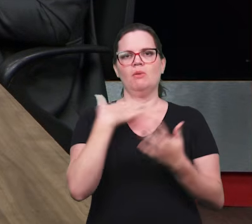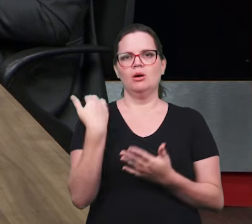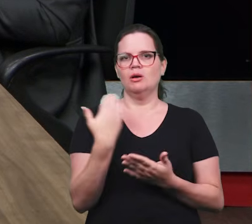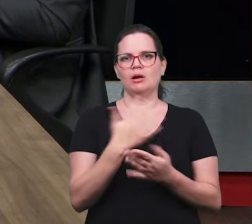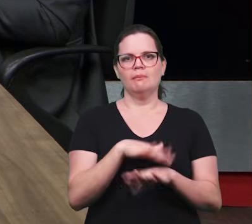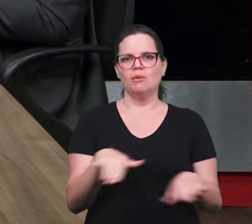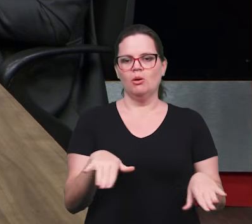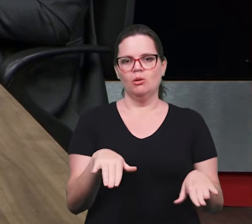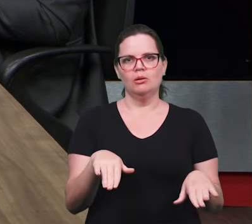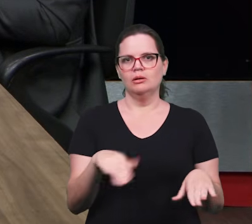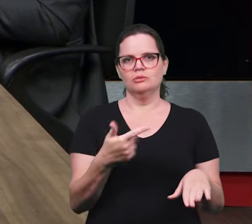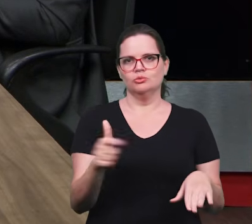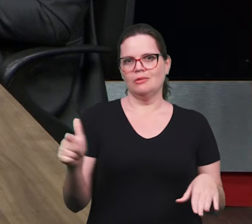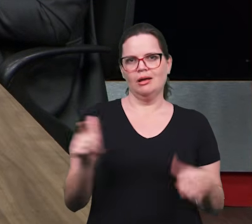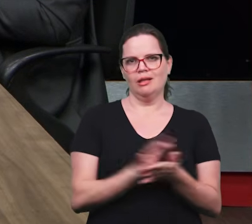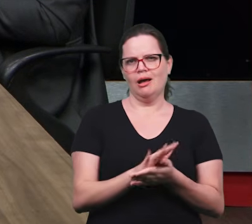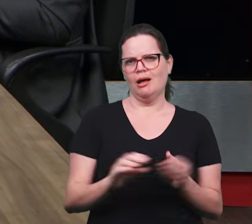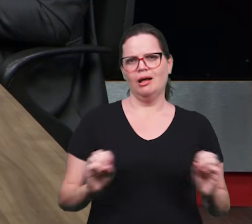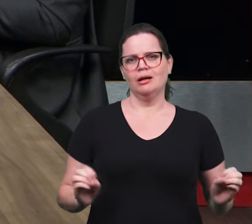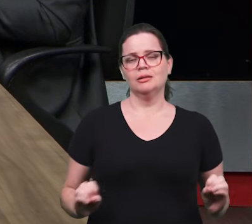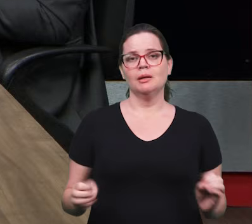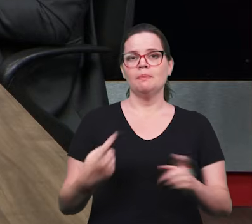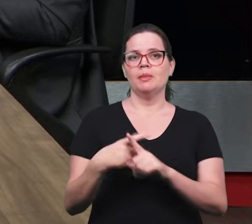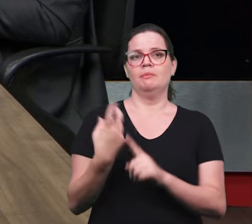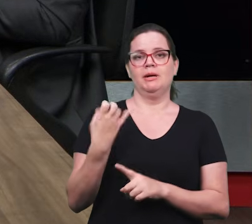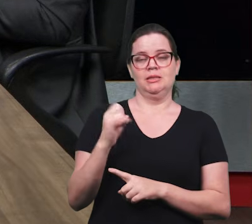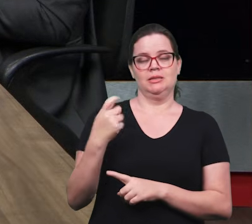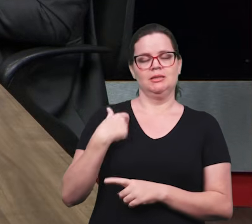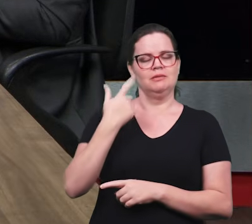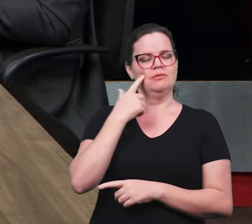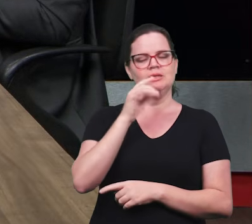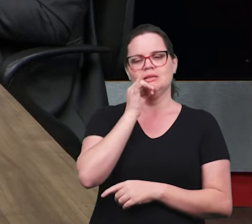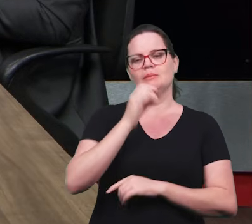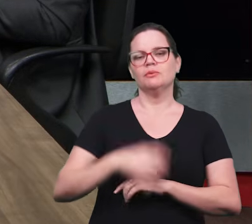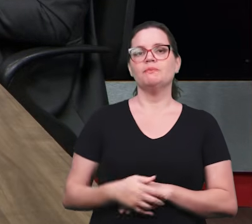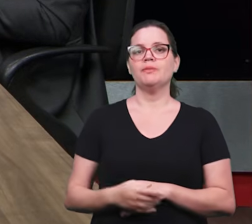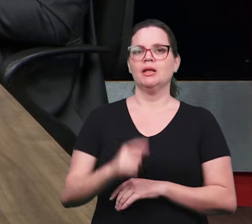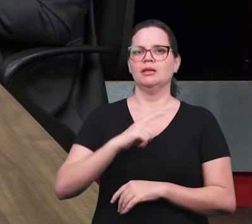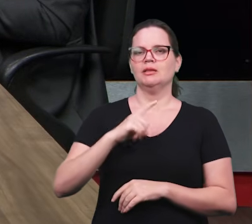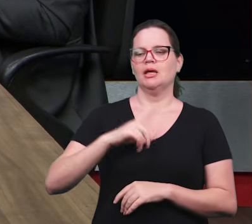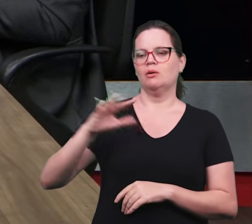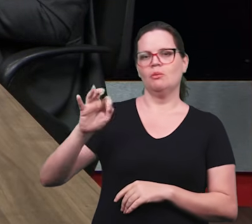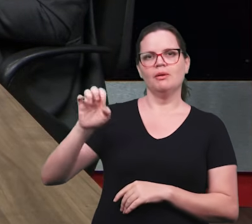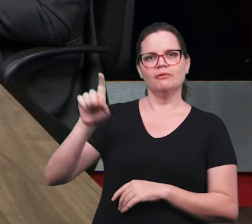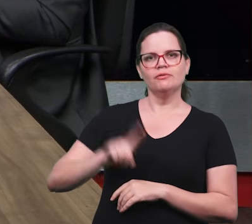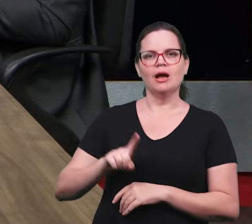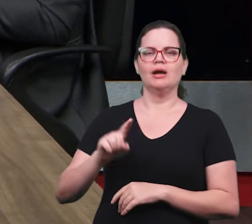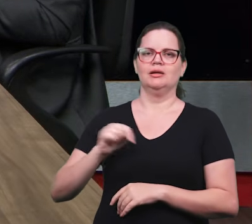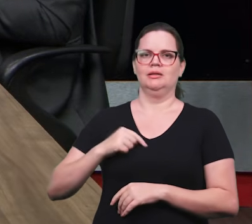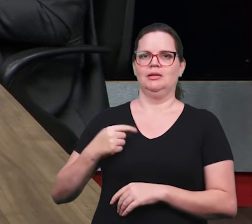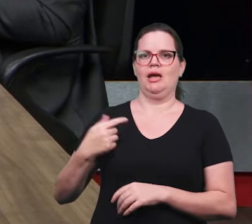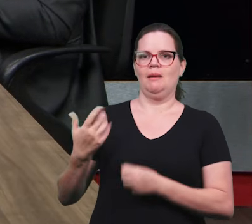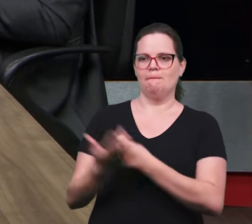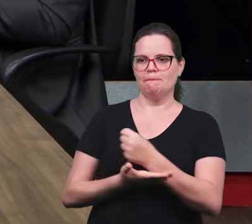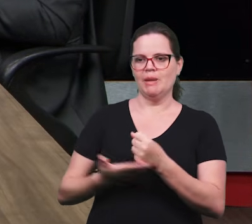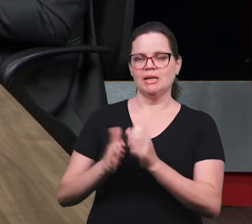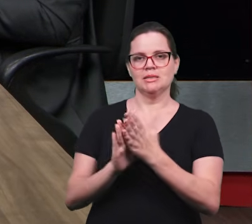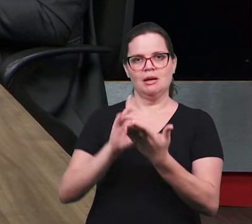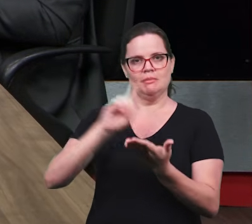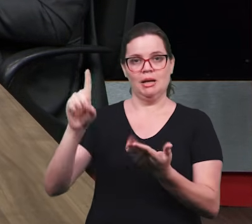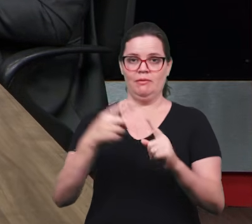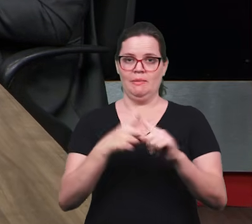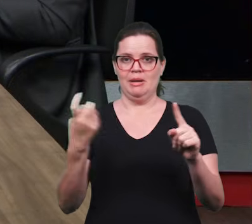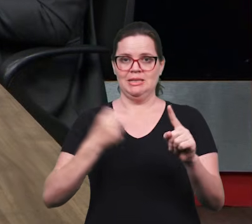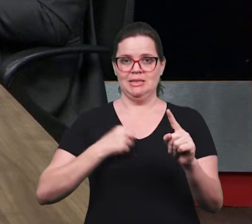esse conceito, eu passo a negar o conceito que está na palavra, que a fé é firme fundamento. E aí, quando eu aderi a esse